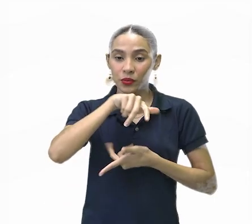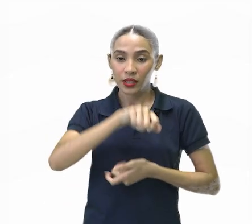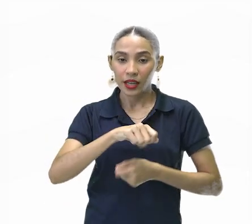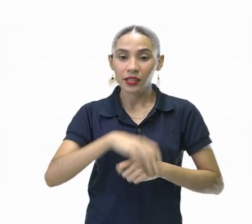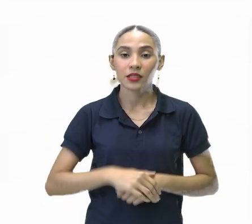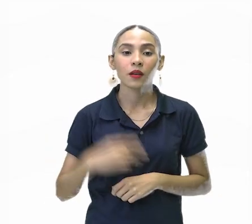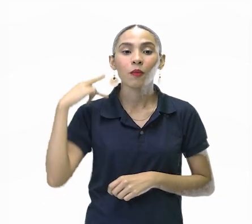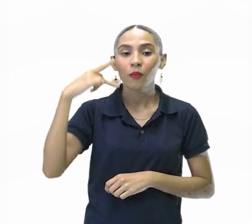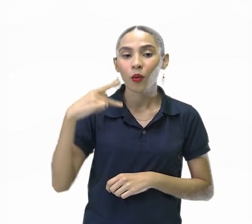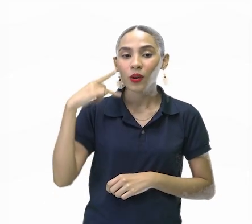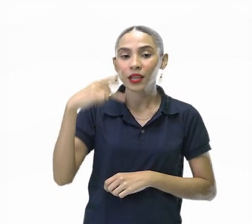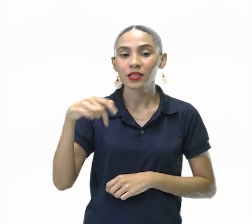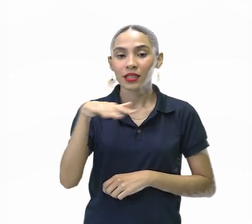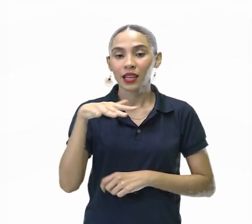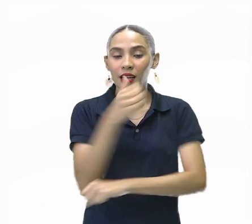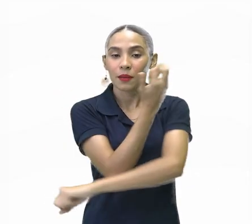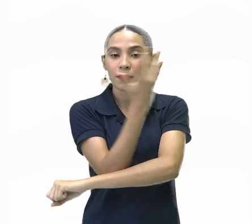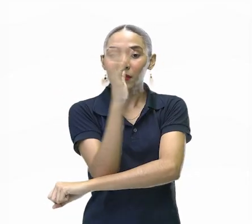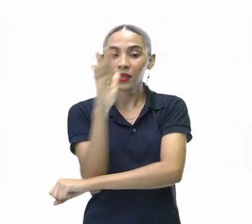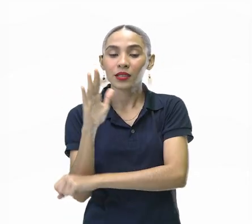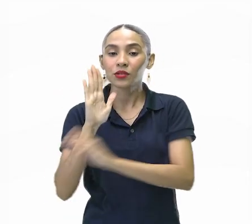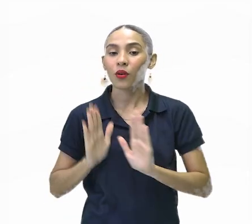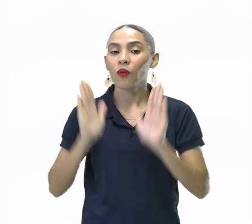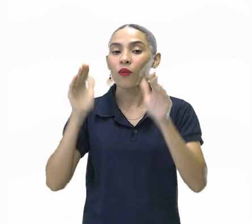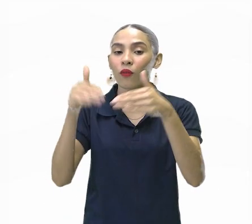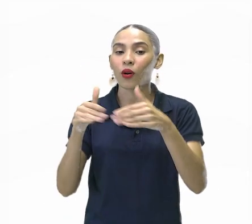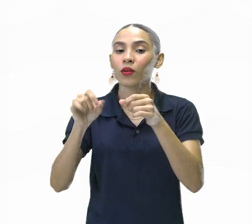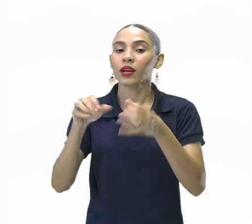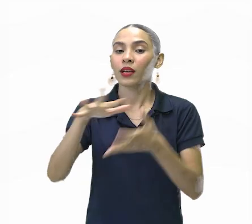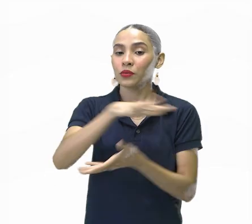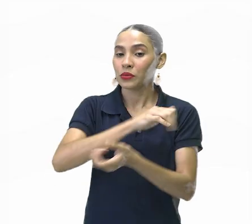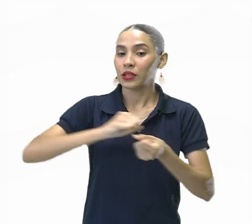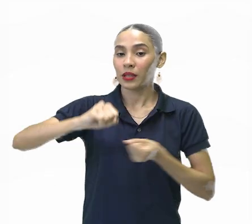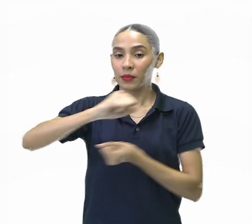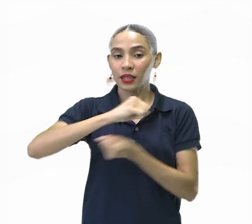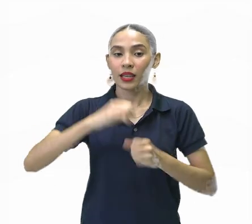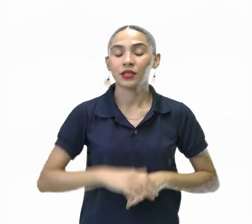ambientais mundiais e políticas ambientais para a